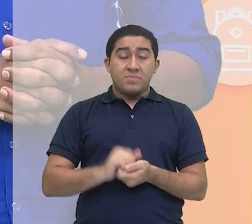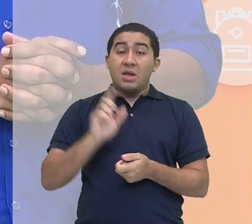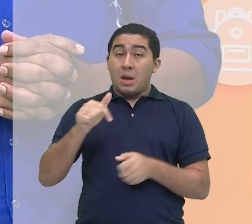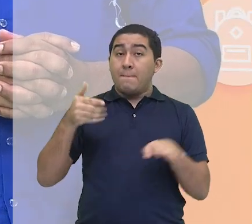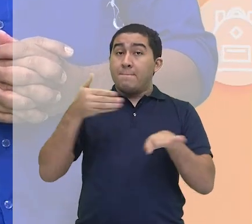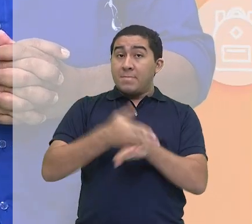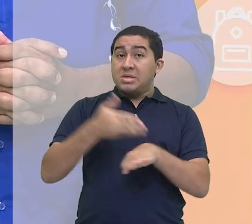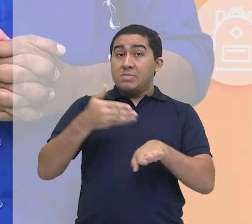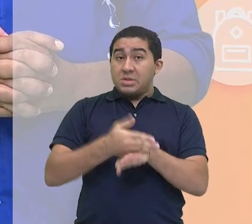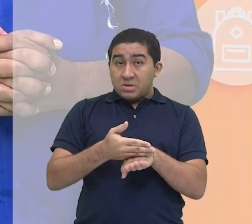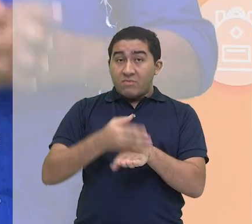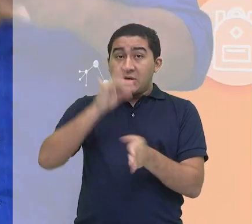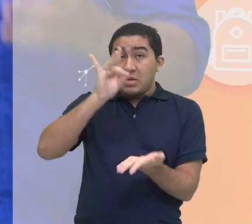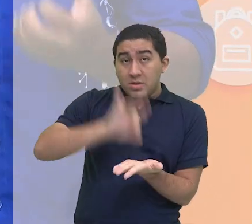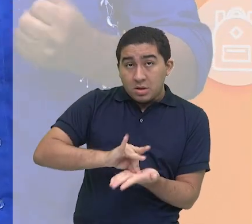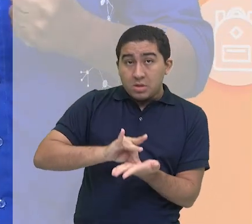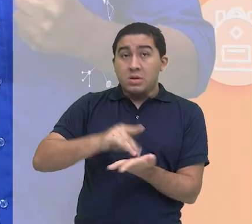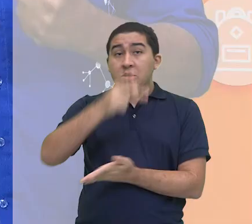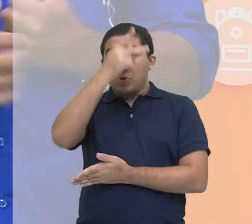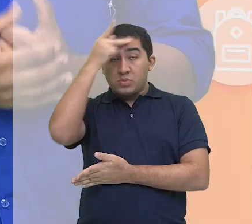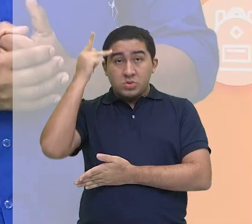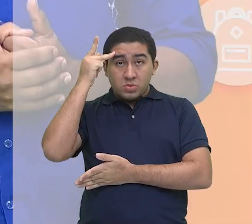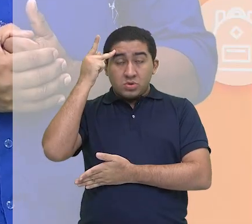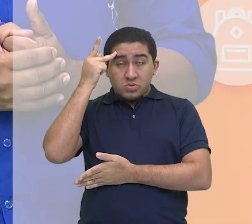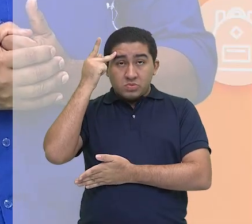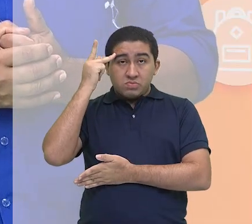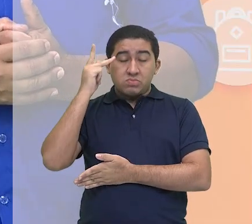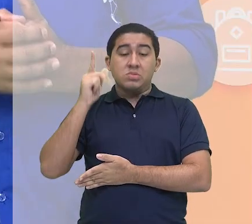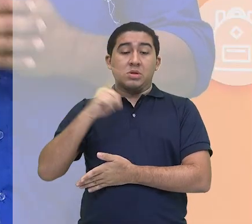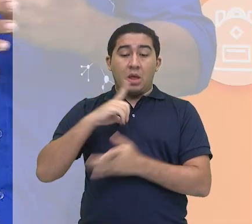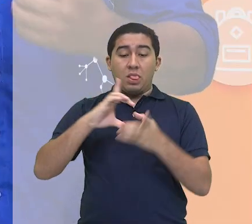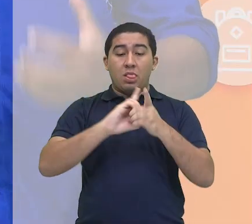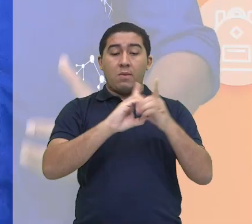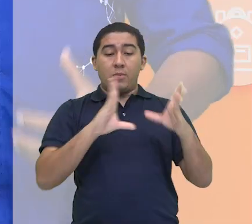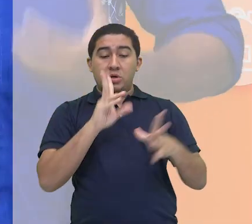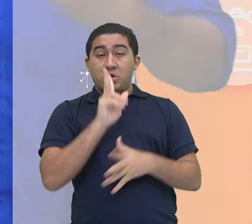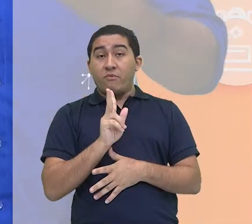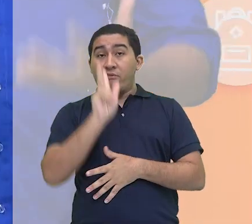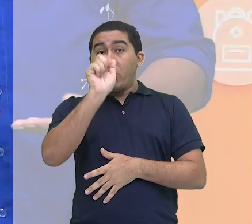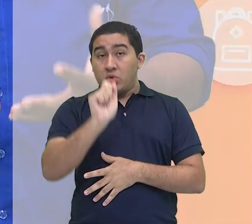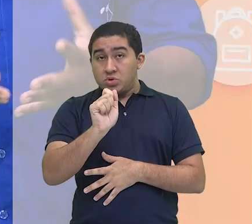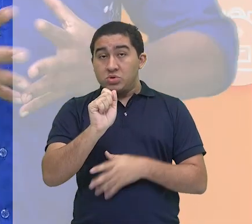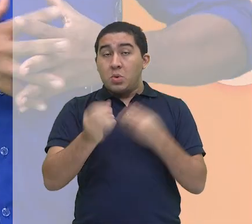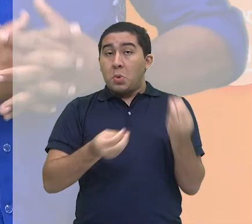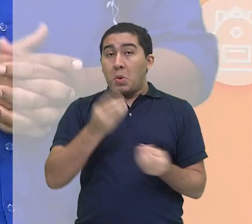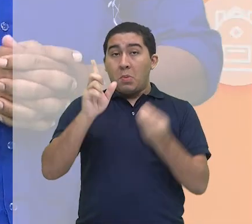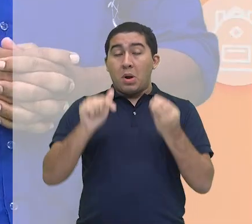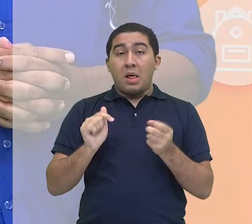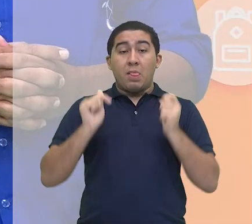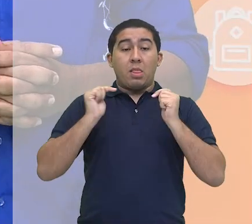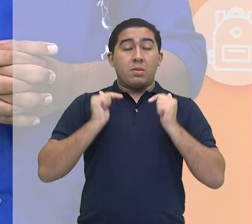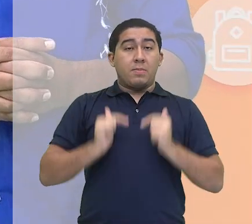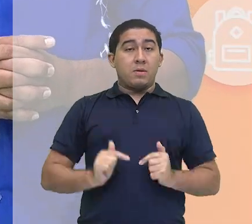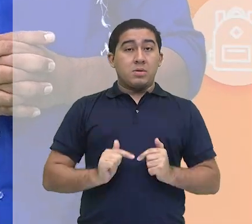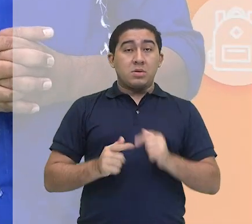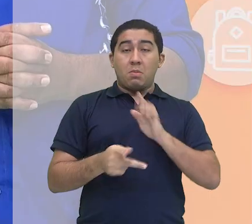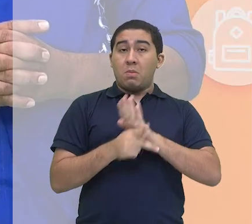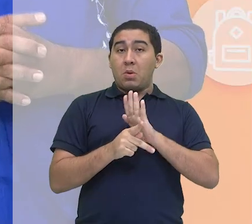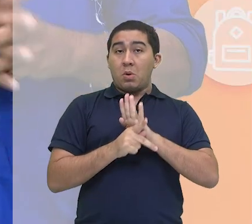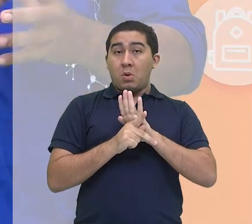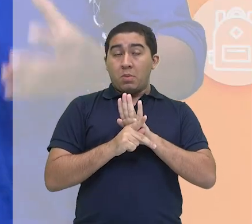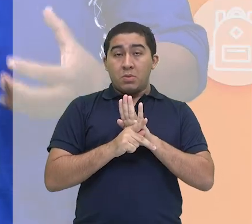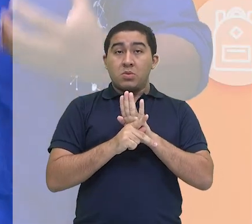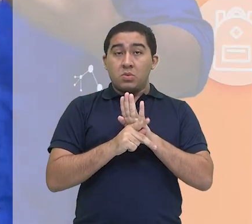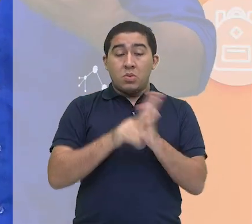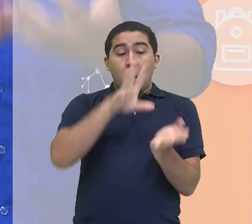ativa do cidadão, para fortalecer a democracia. Então, com transparência dos órgãos